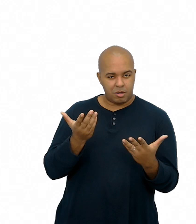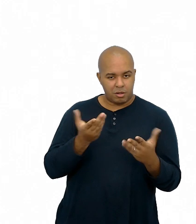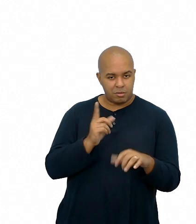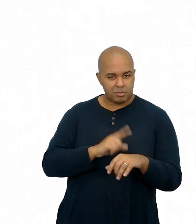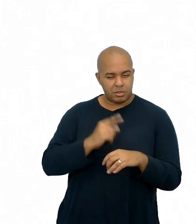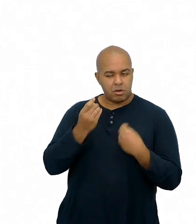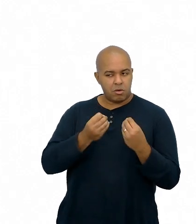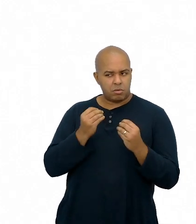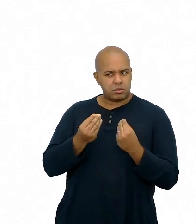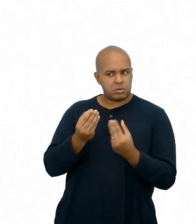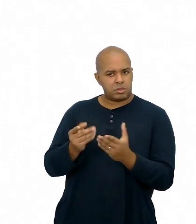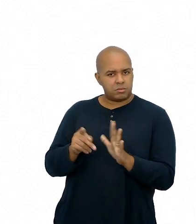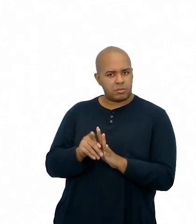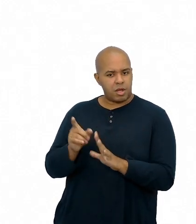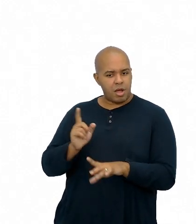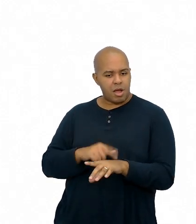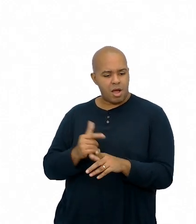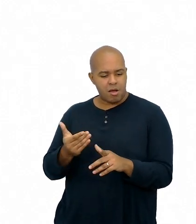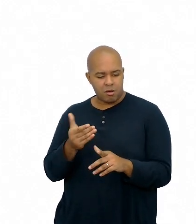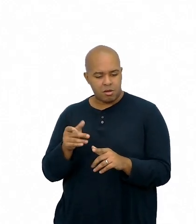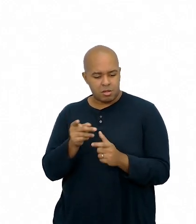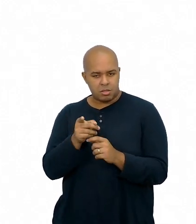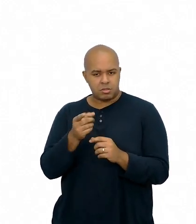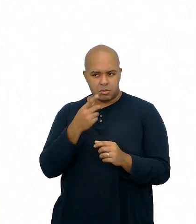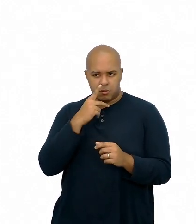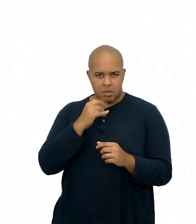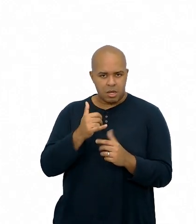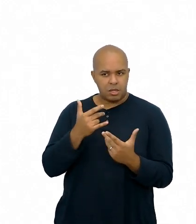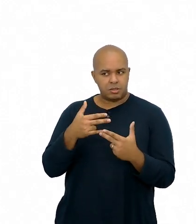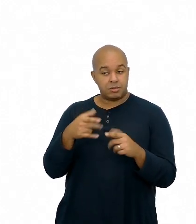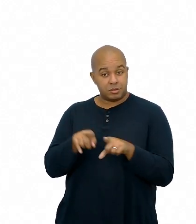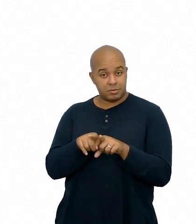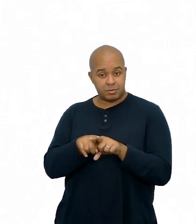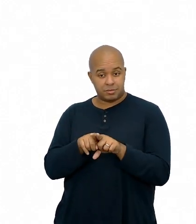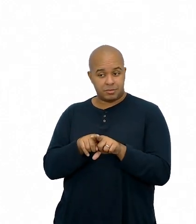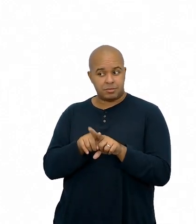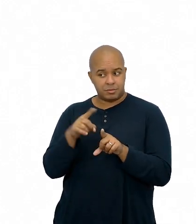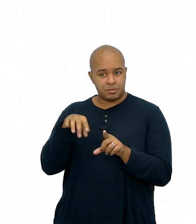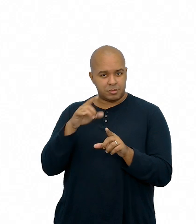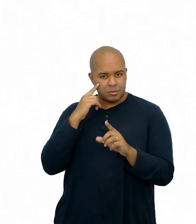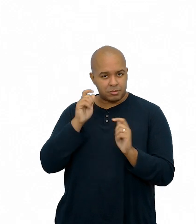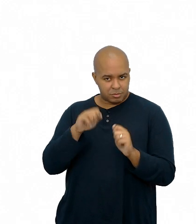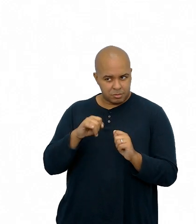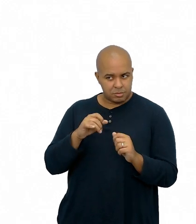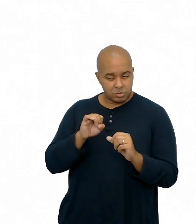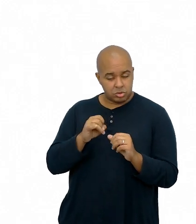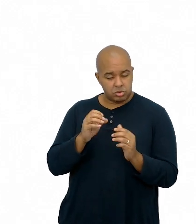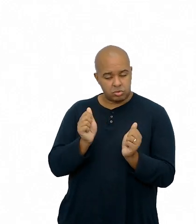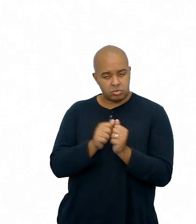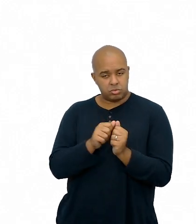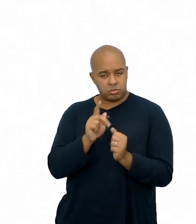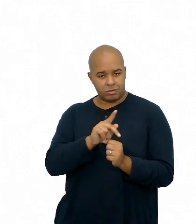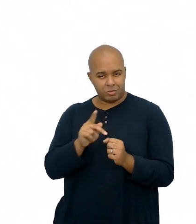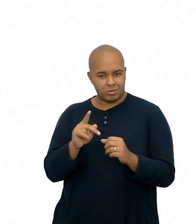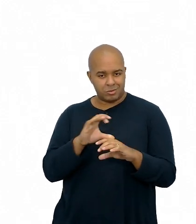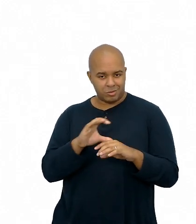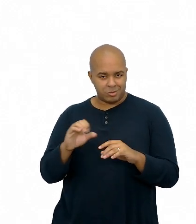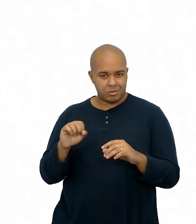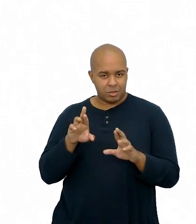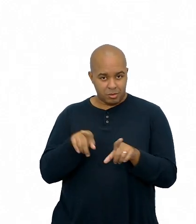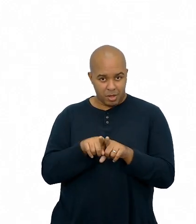gente vai desenvolver esse momento aí com seus pares e, se possível, com o professor coordenador